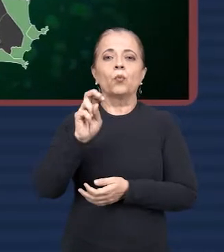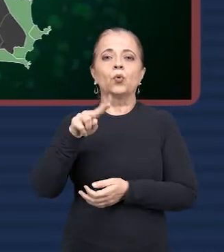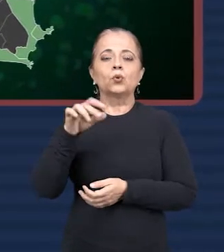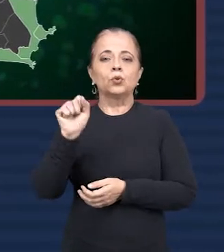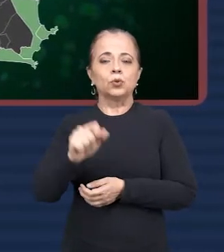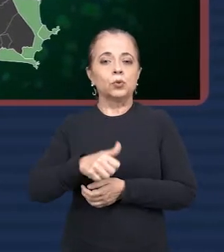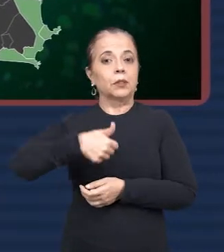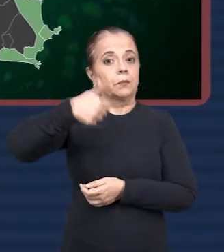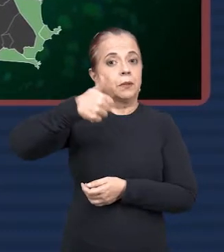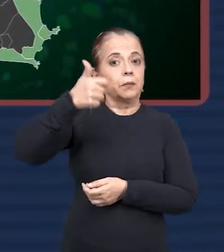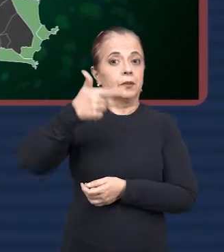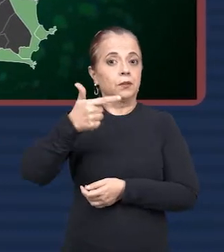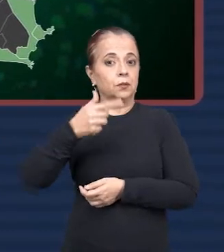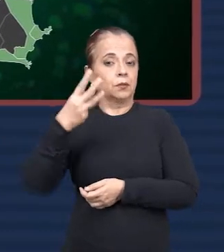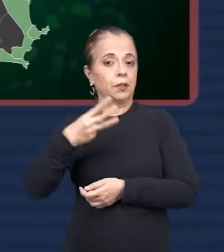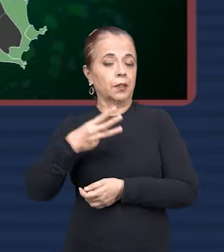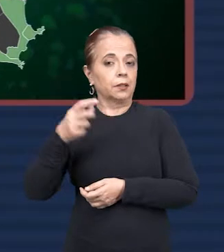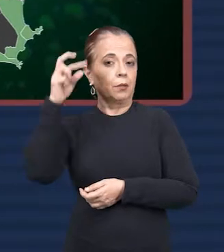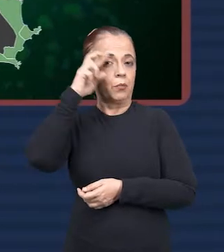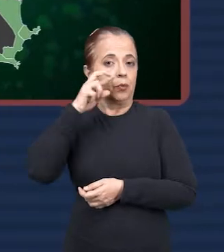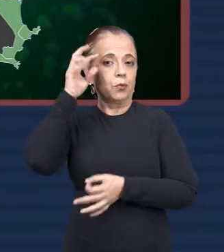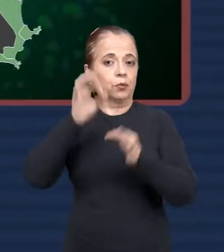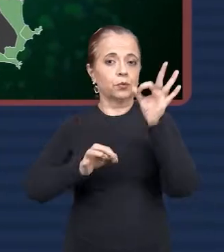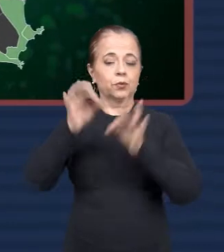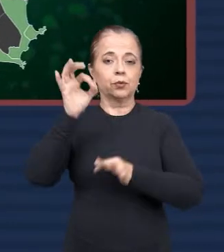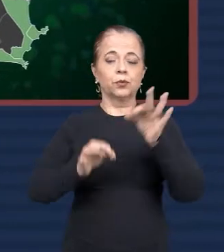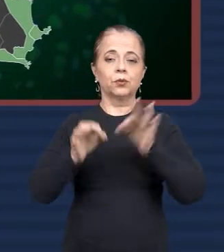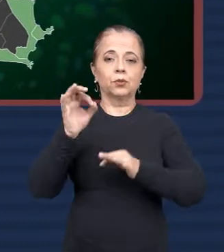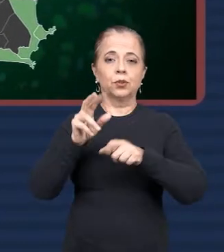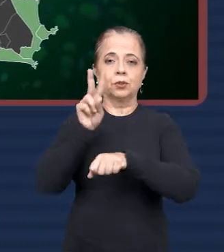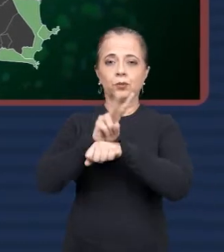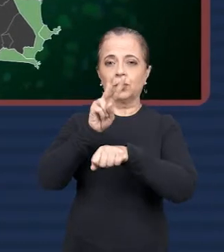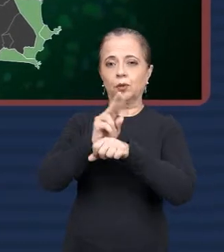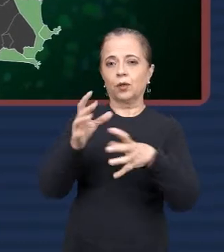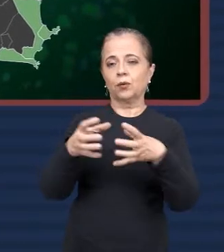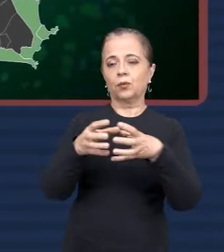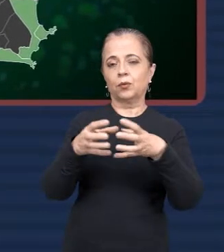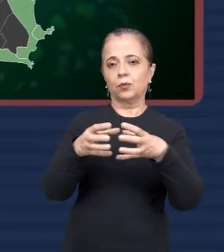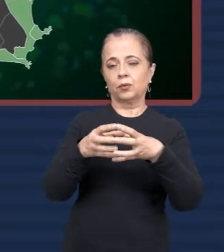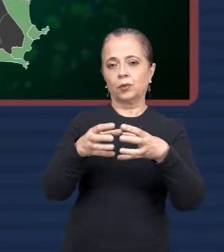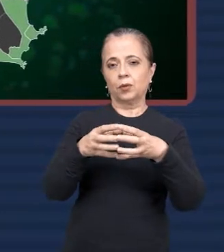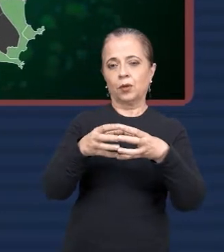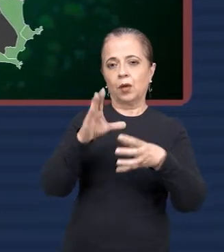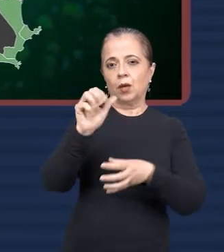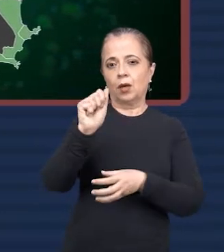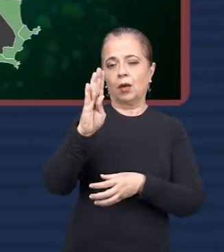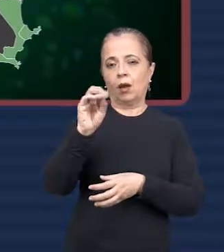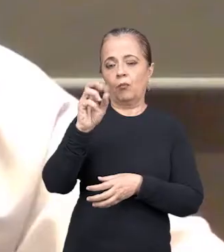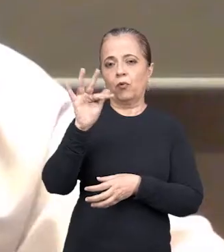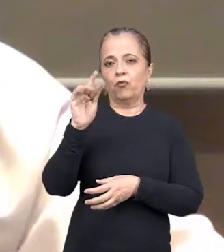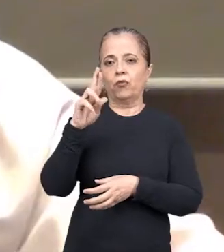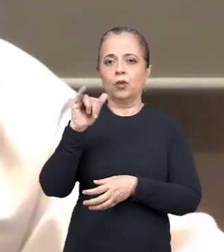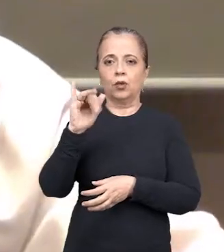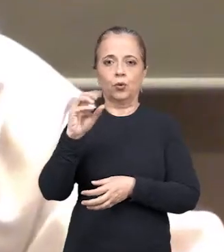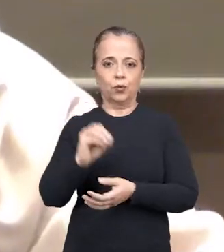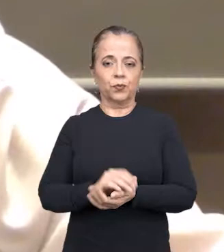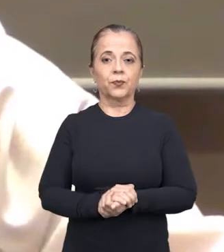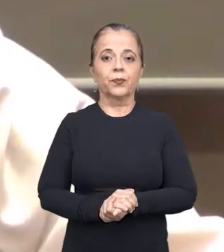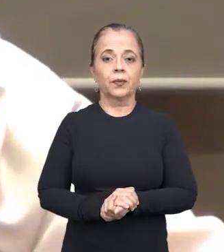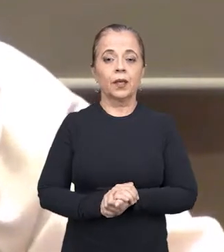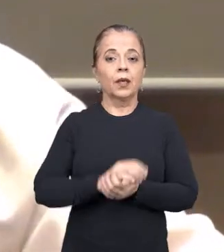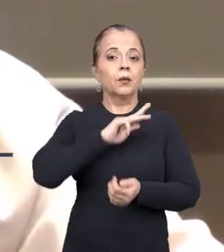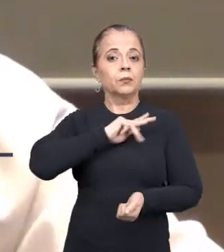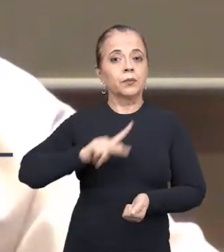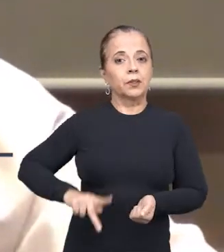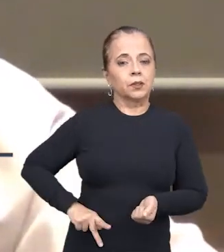por meio da primeira, segunda e terceira Promotorias de Justiça de Tutela Coletiva do Núcleo Cabo Frio. O Ministério